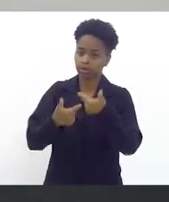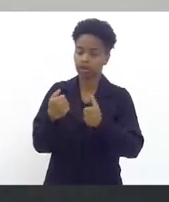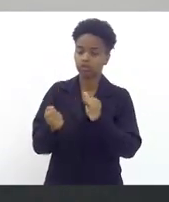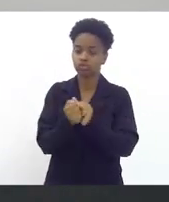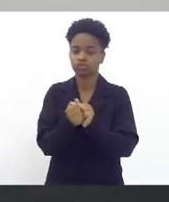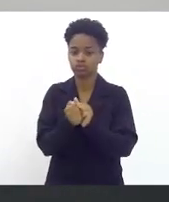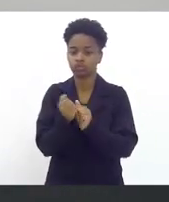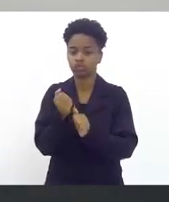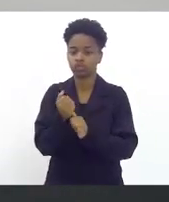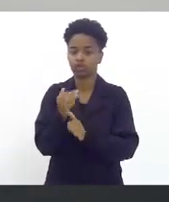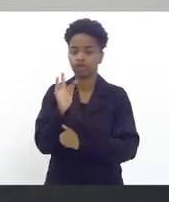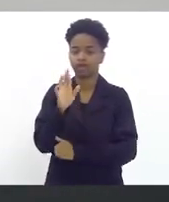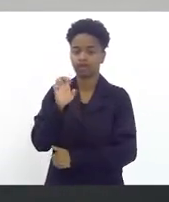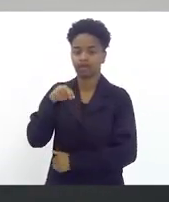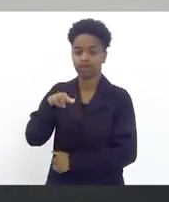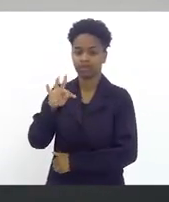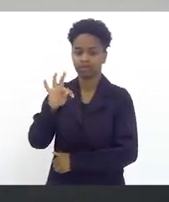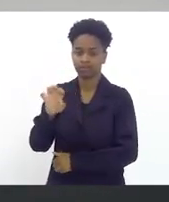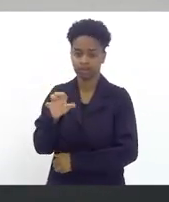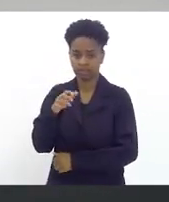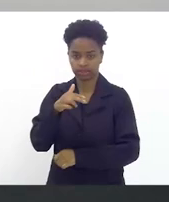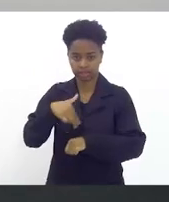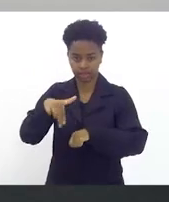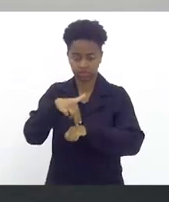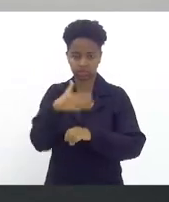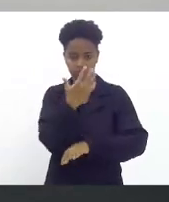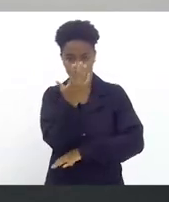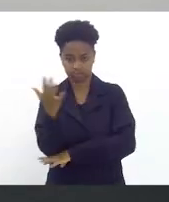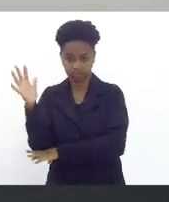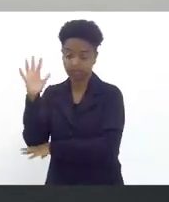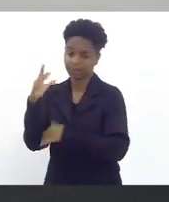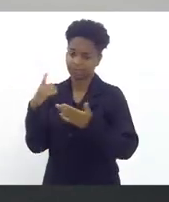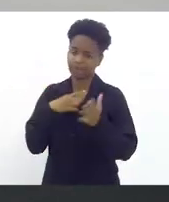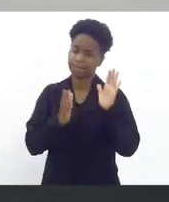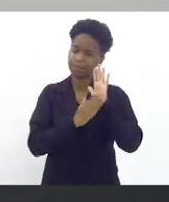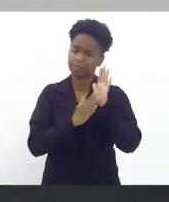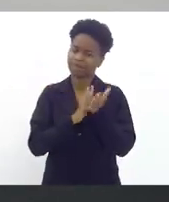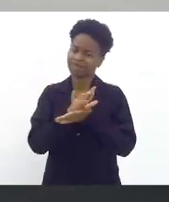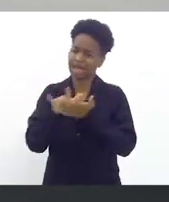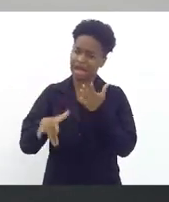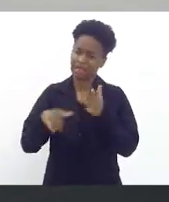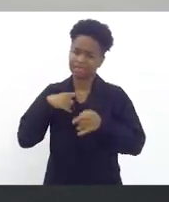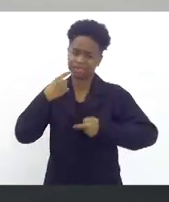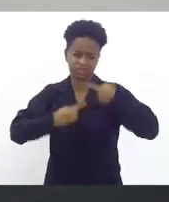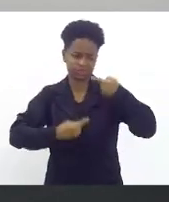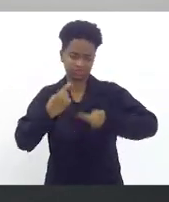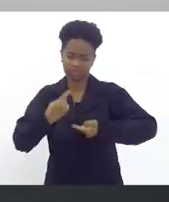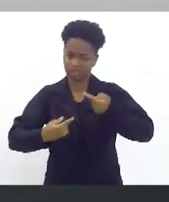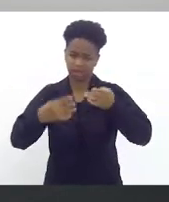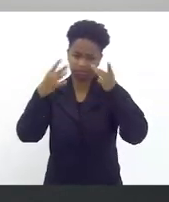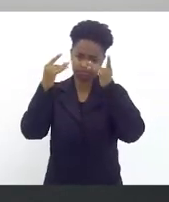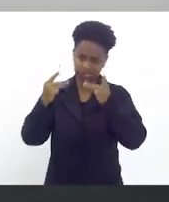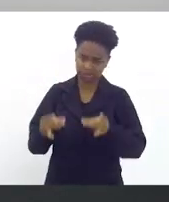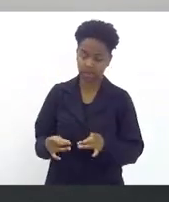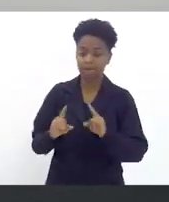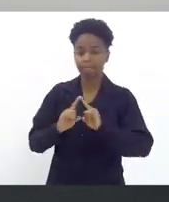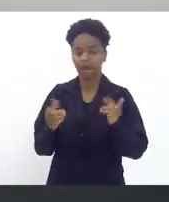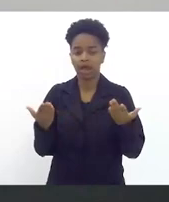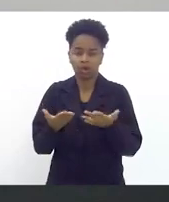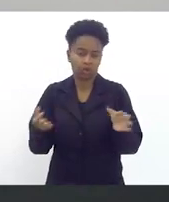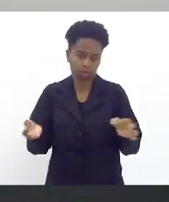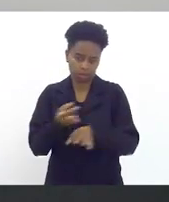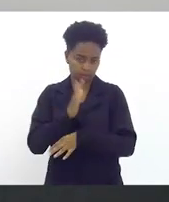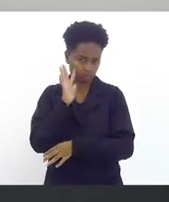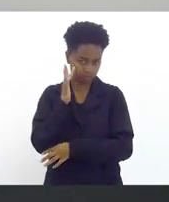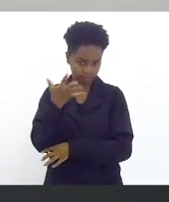ambientalista aqui na casa como foram propostas várias frentes houve uma discussão critérios mas isso tá pacificado